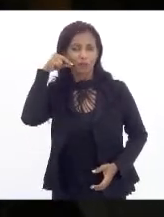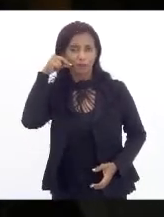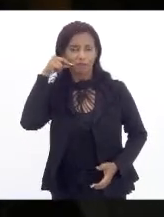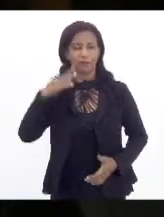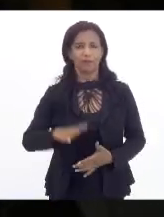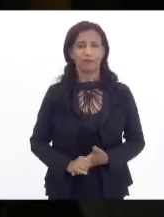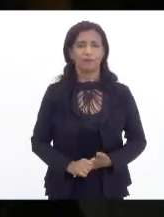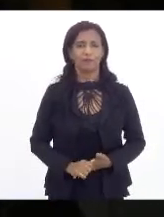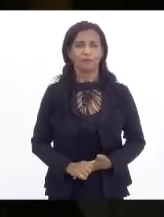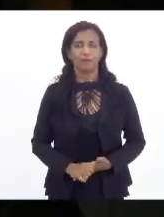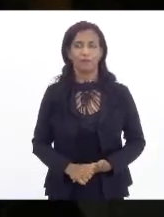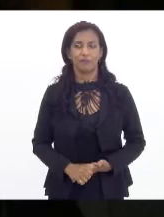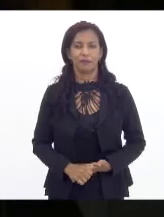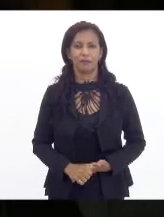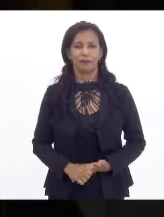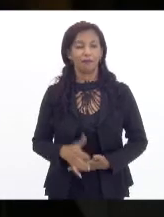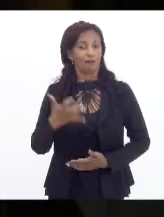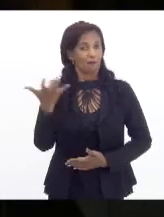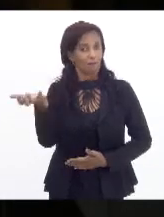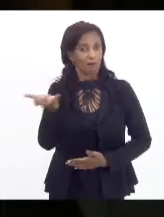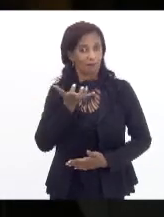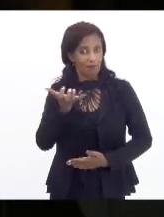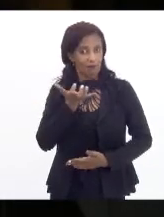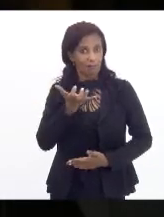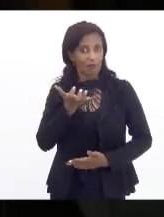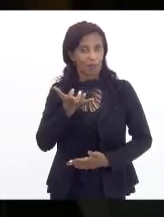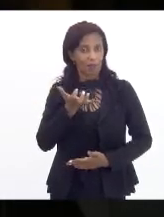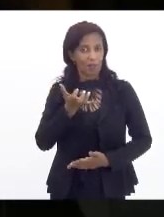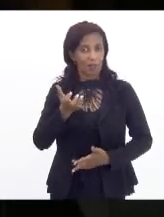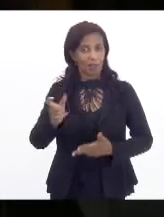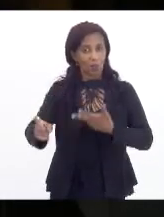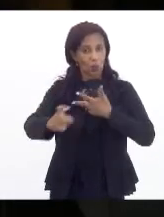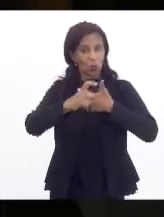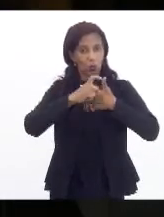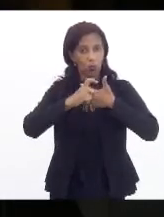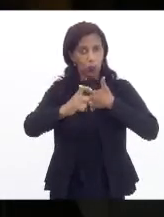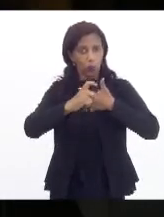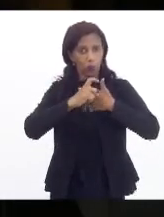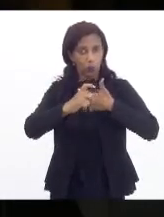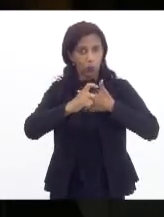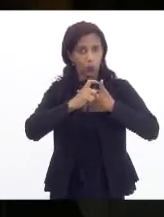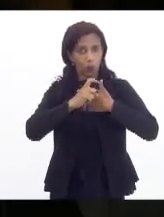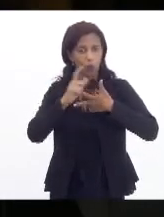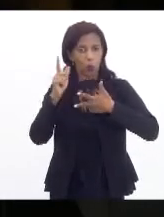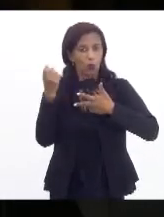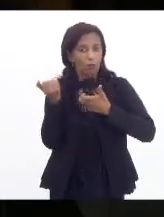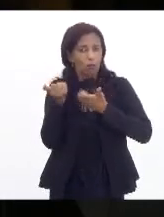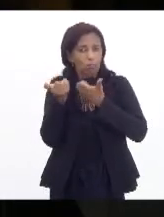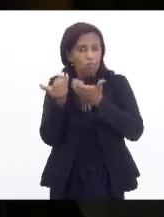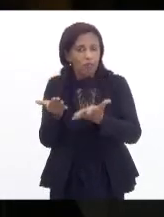Reis pretende que o Poder Executivo conceda isenção de